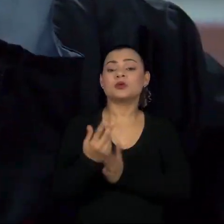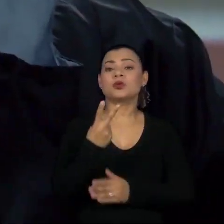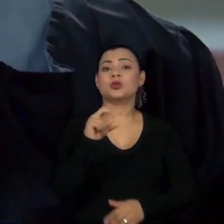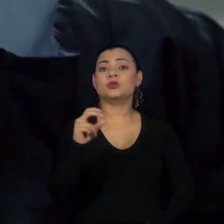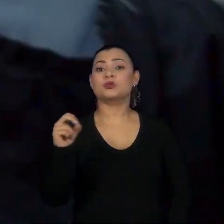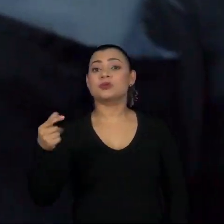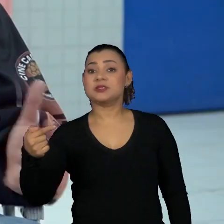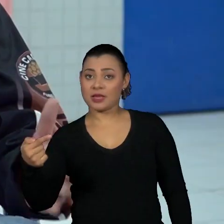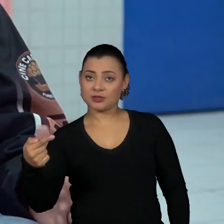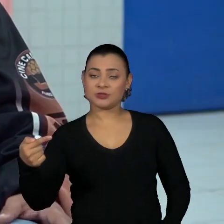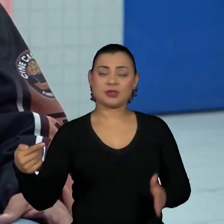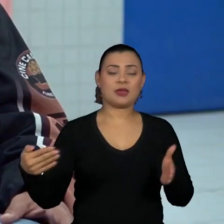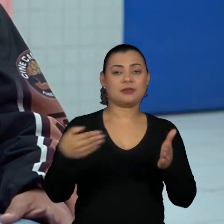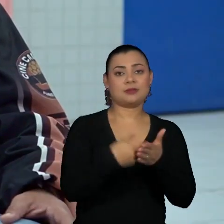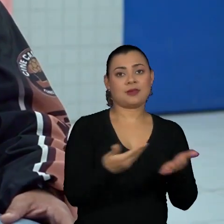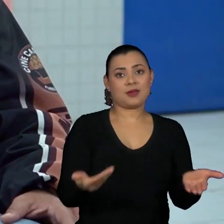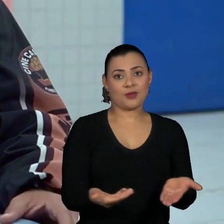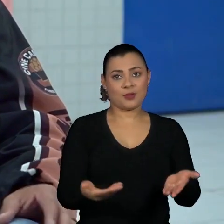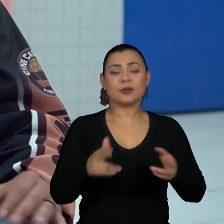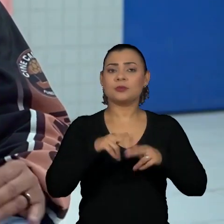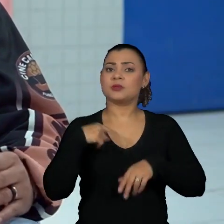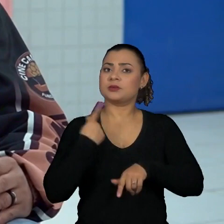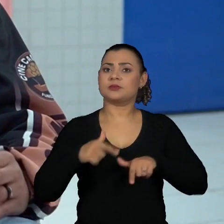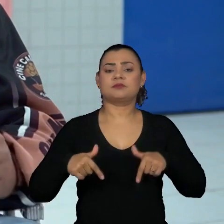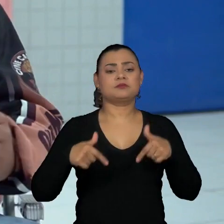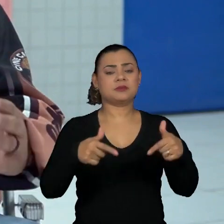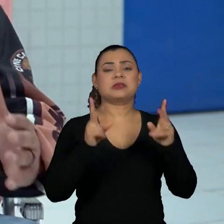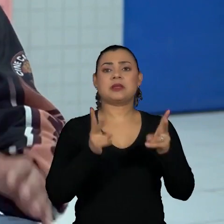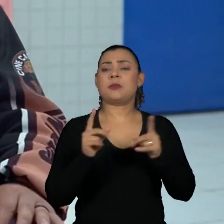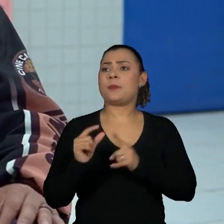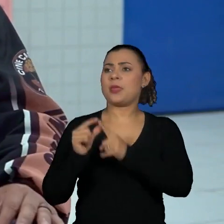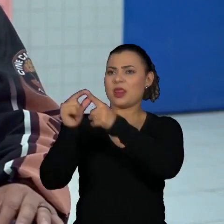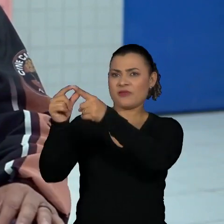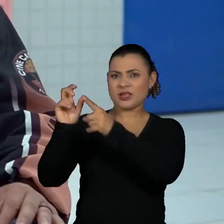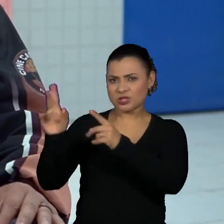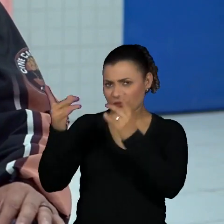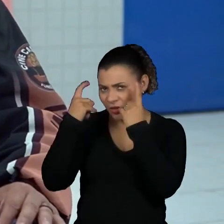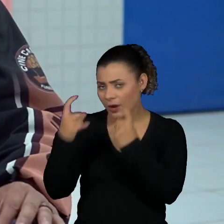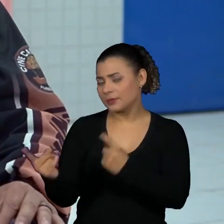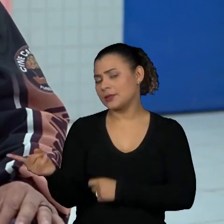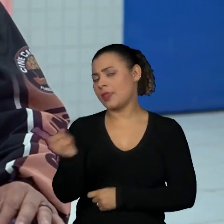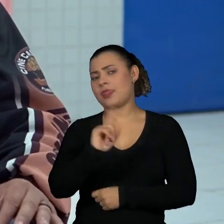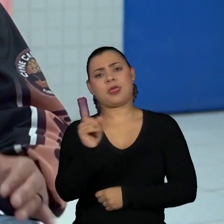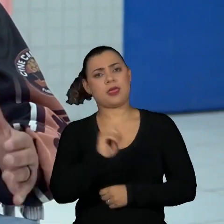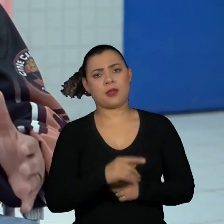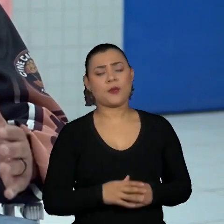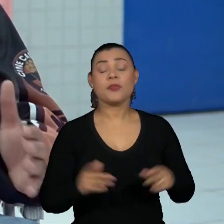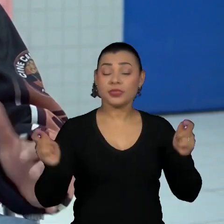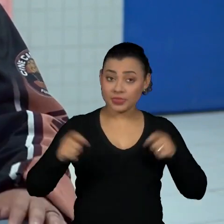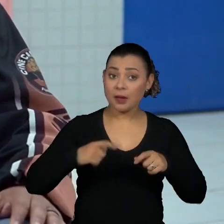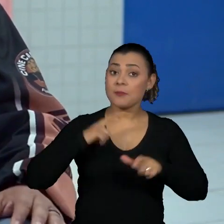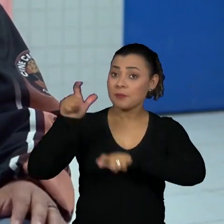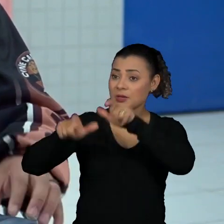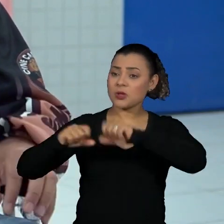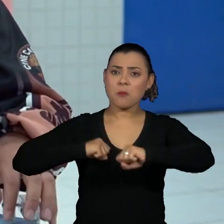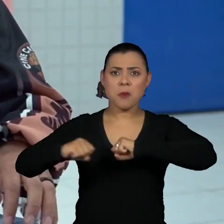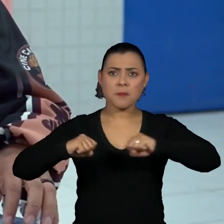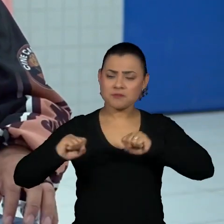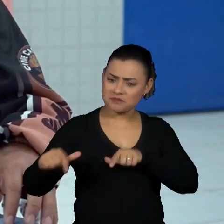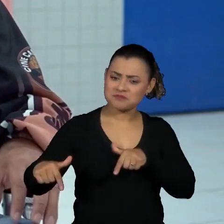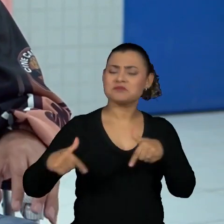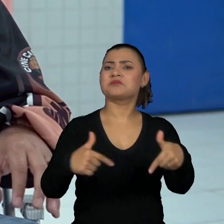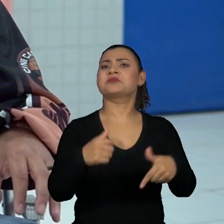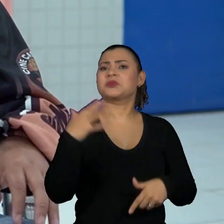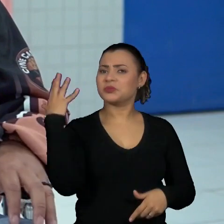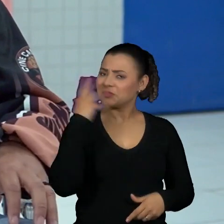resolve fazer alguma atividade para mostrar que a periferia não é só violência, que existe uma galera potente, bonita,